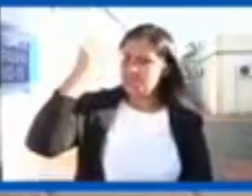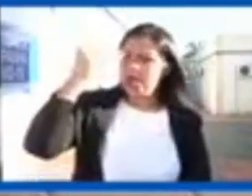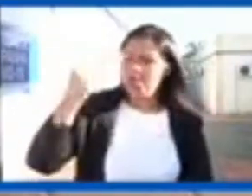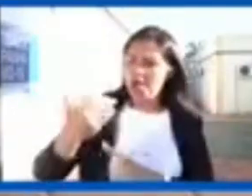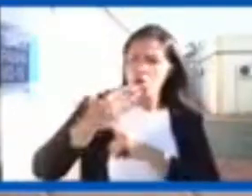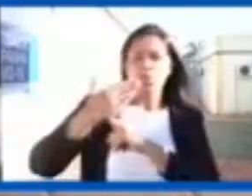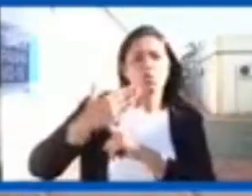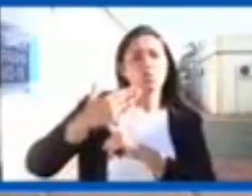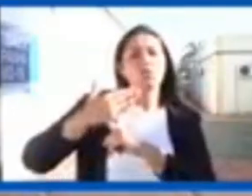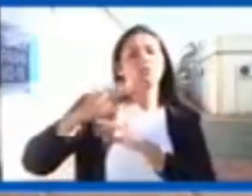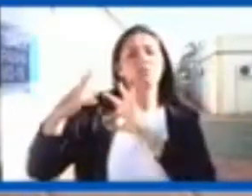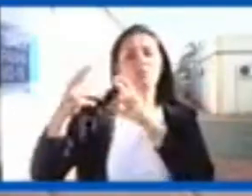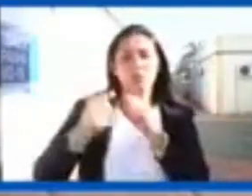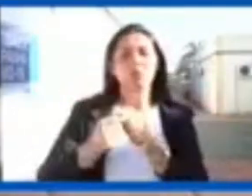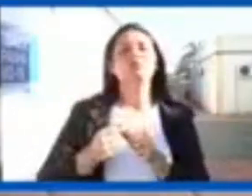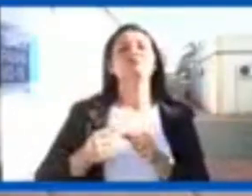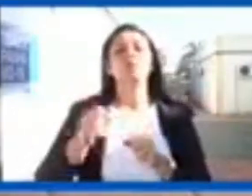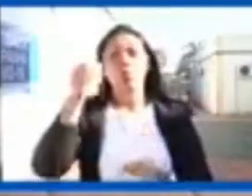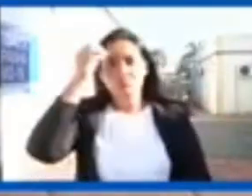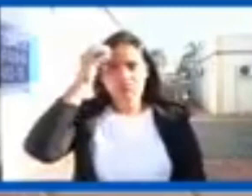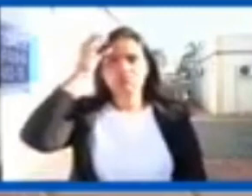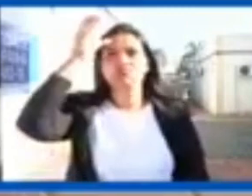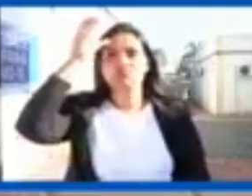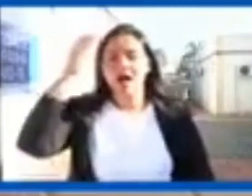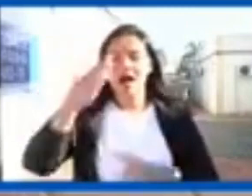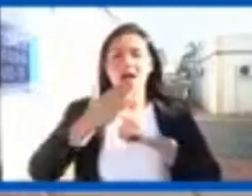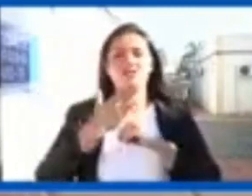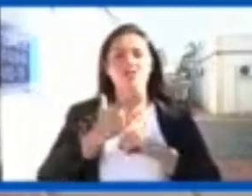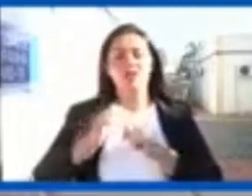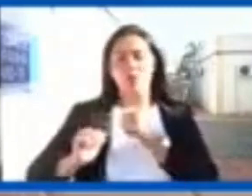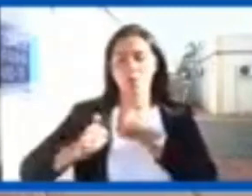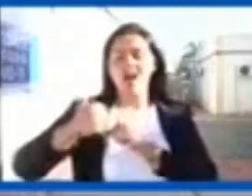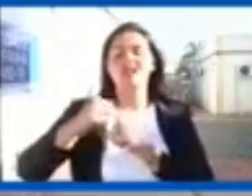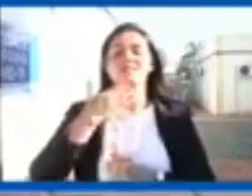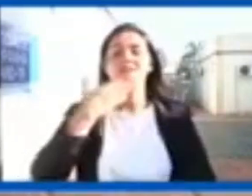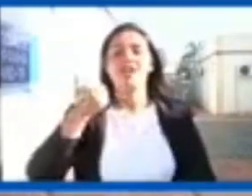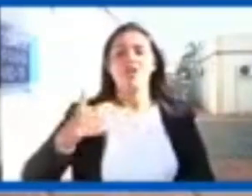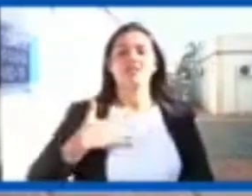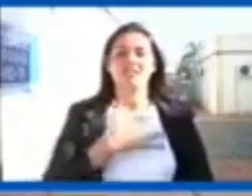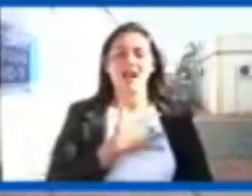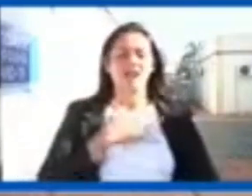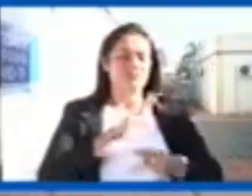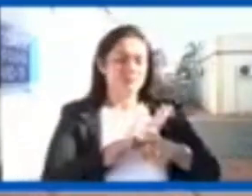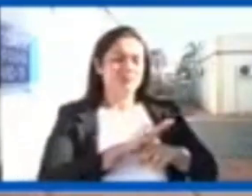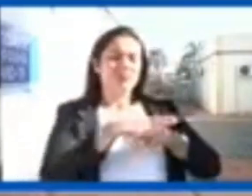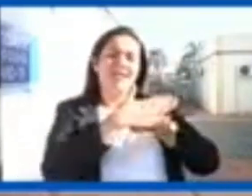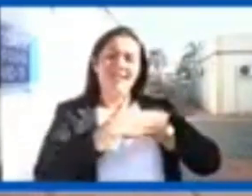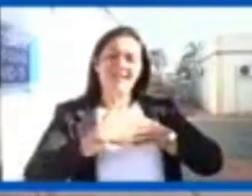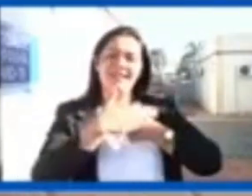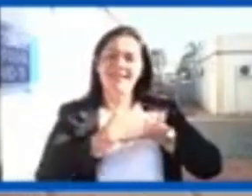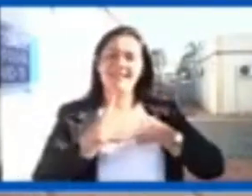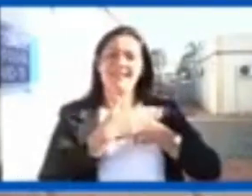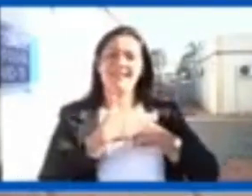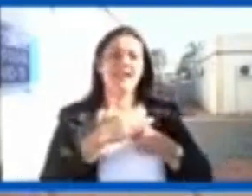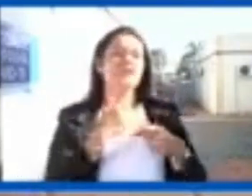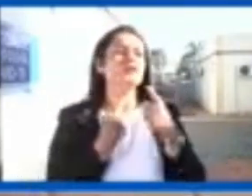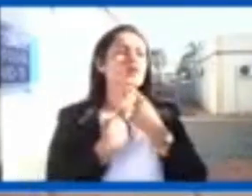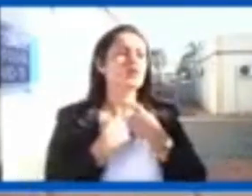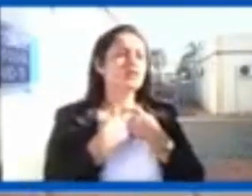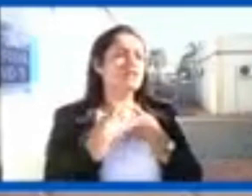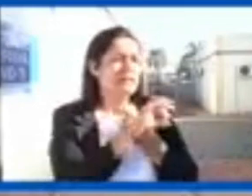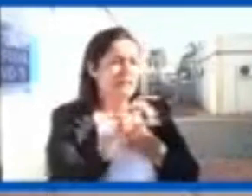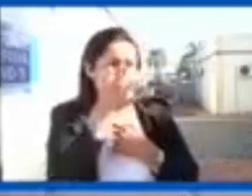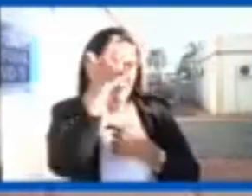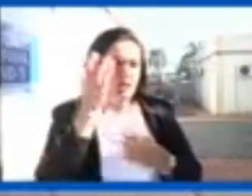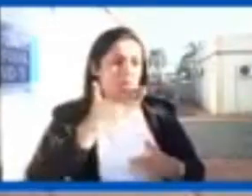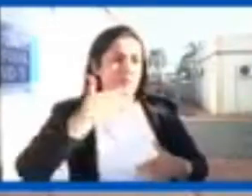dedica né aos nossos pacientes o conforto e o desejo de melhora a frase que nos